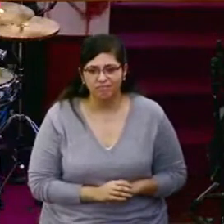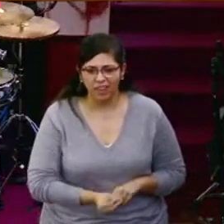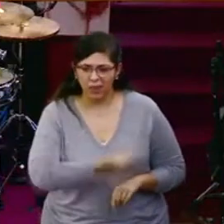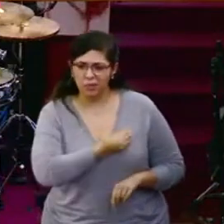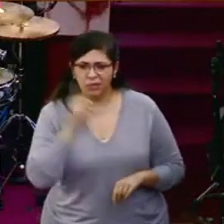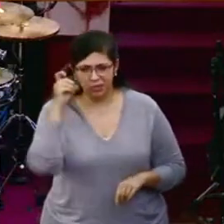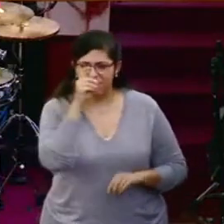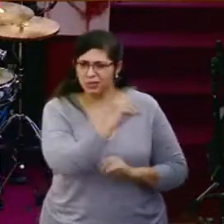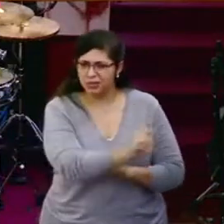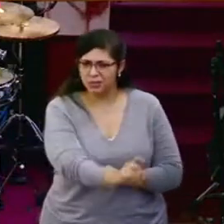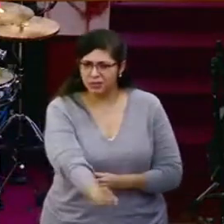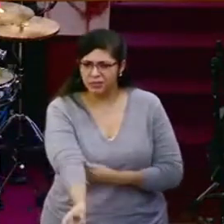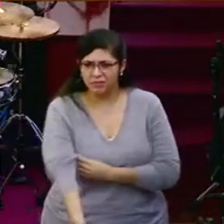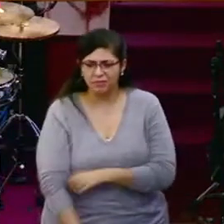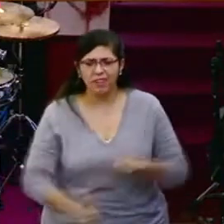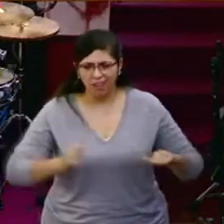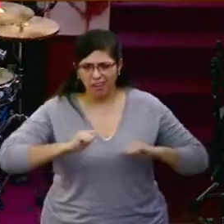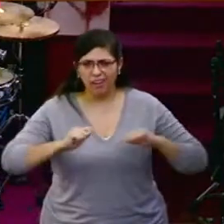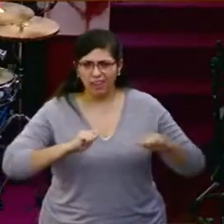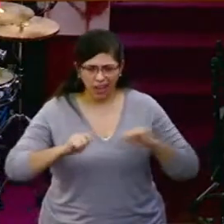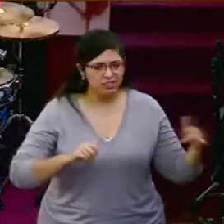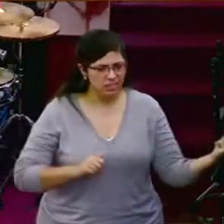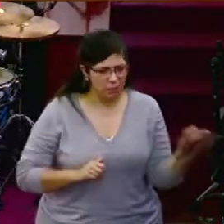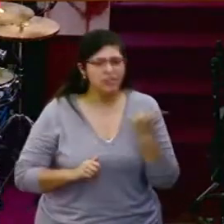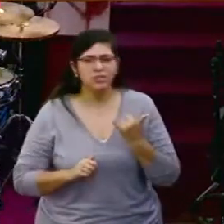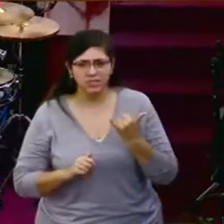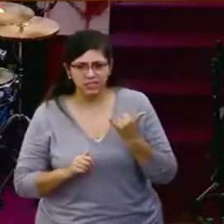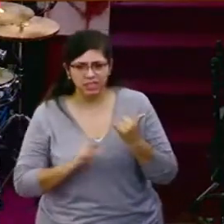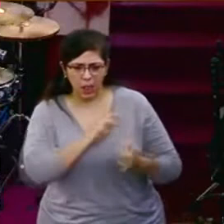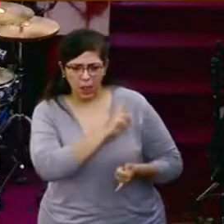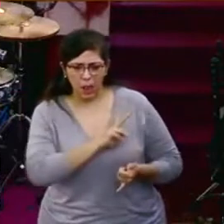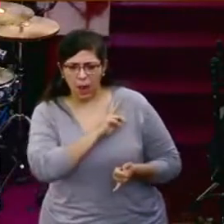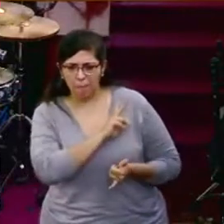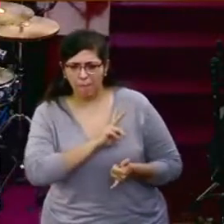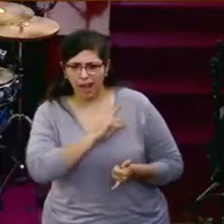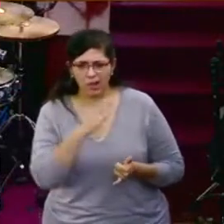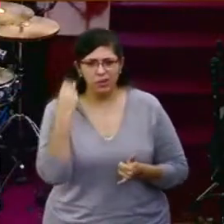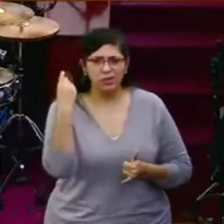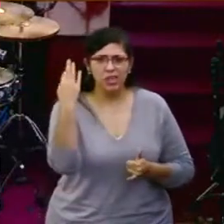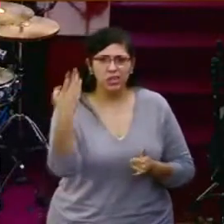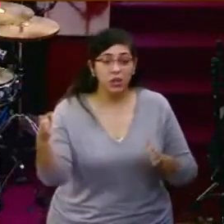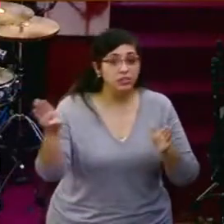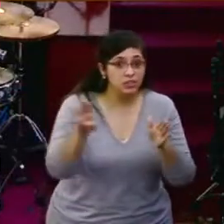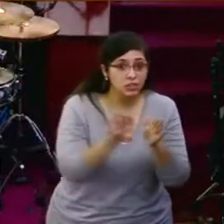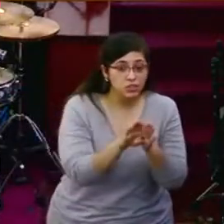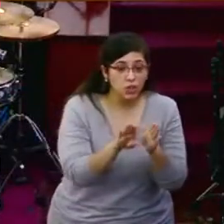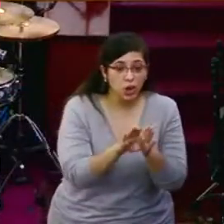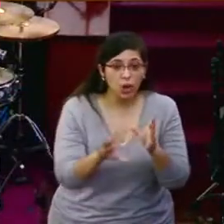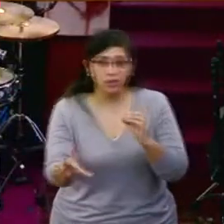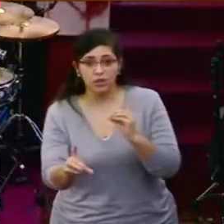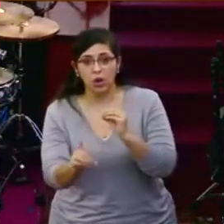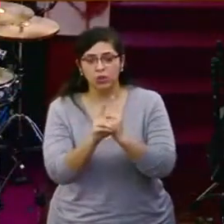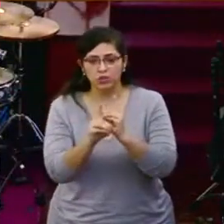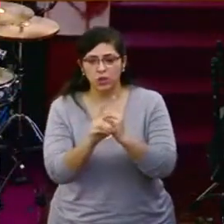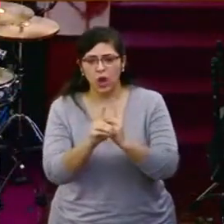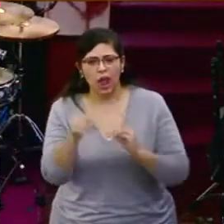dos apóstolos capítulo 16 quando o paulo cruzou a macedônia chegou à macedônia e encontrou